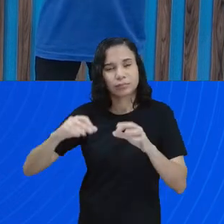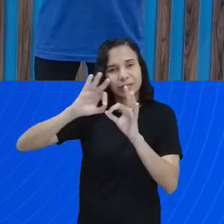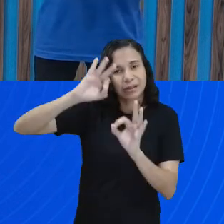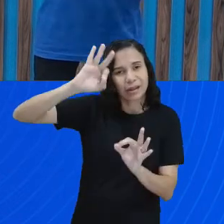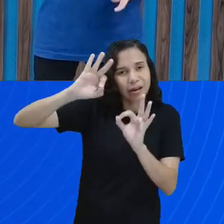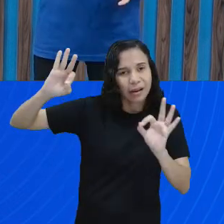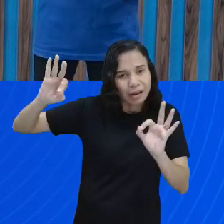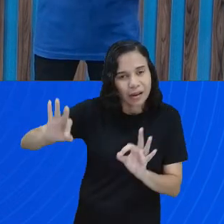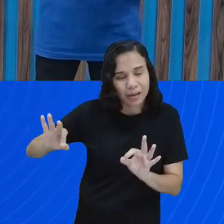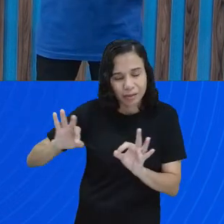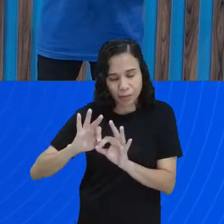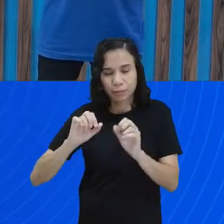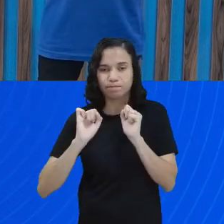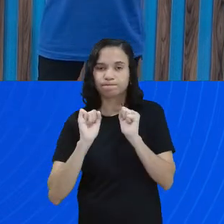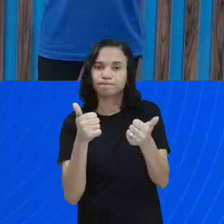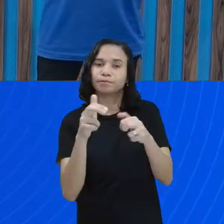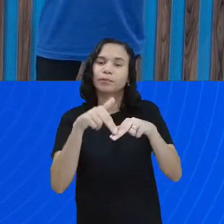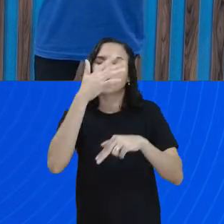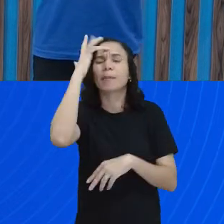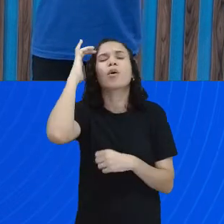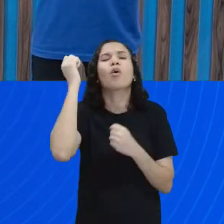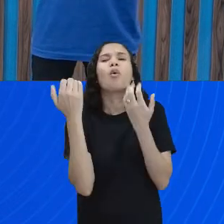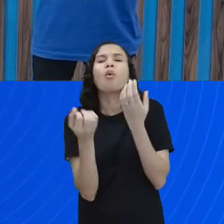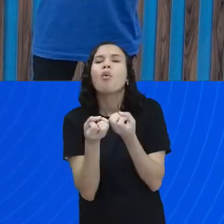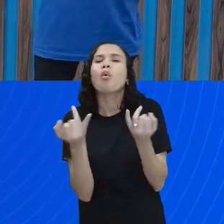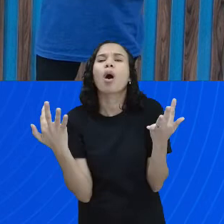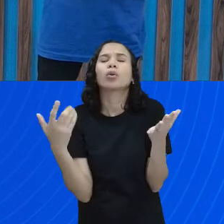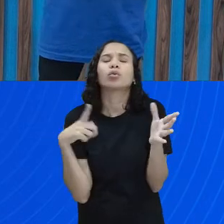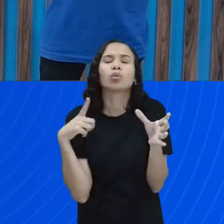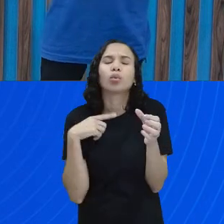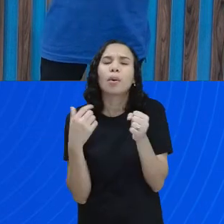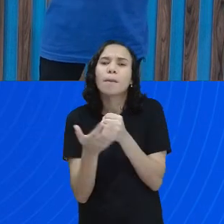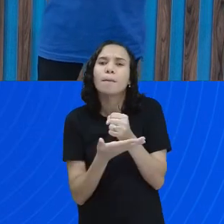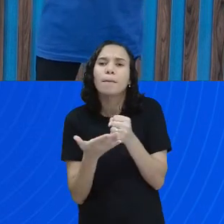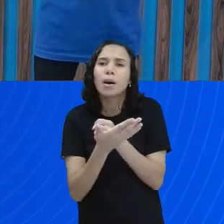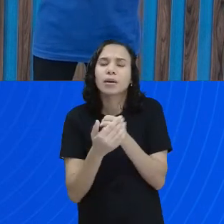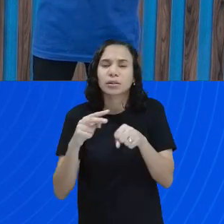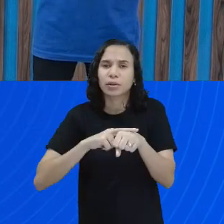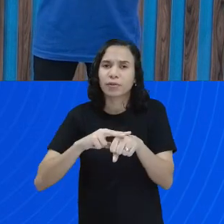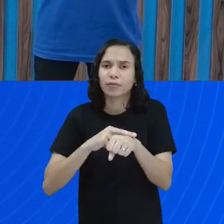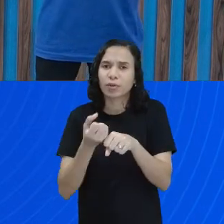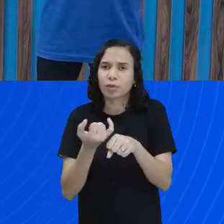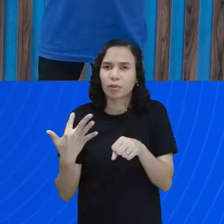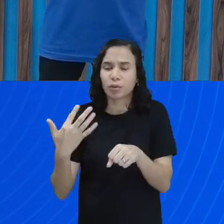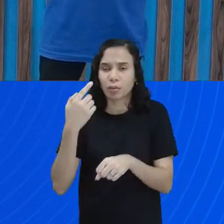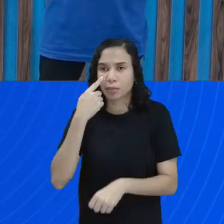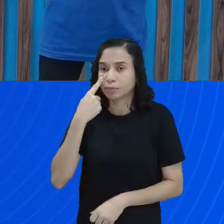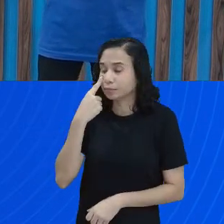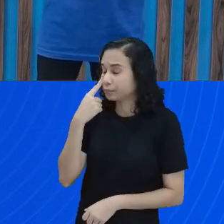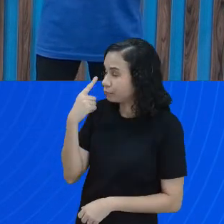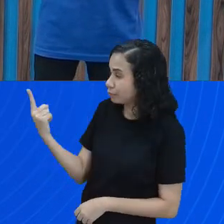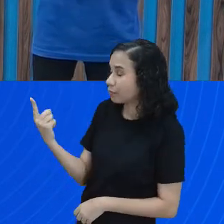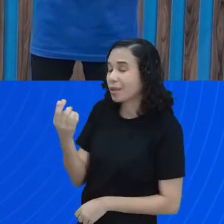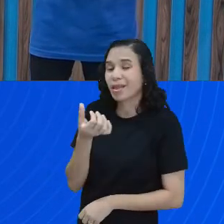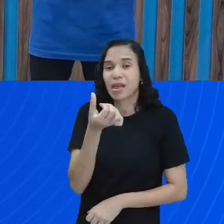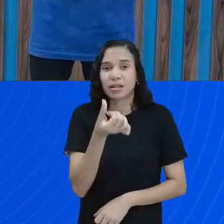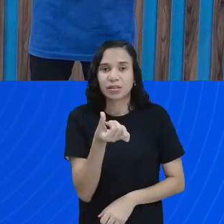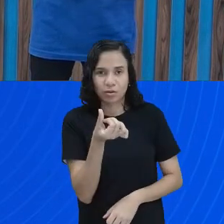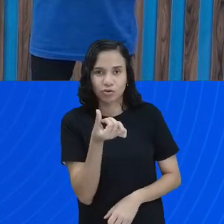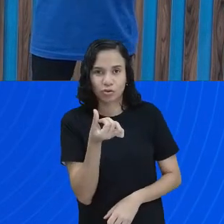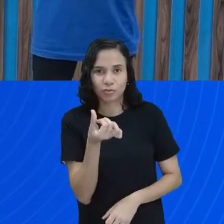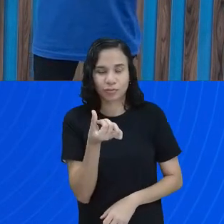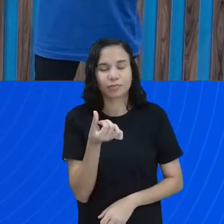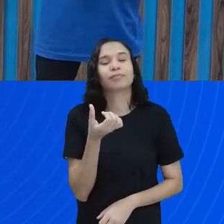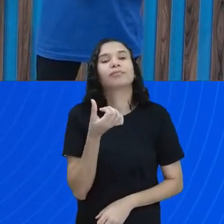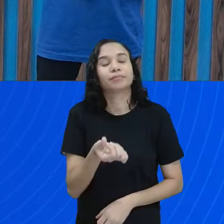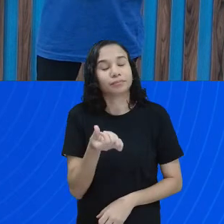E o círculo não tem retas. Aí você vai contar quantos lados tem essa base que está verdinha aí para você. Essa base aí tem 6 lados.